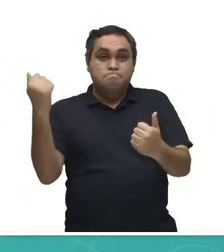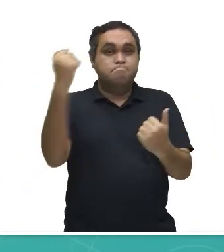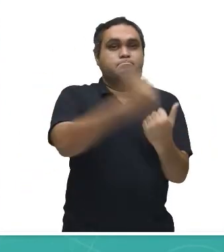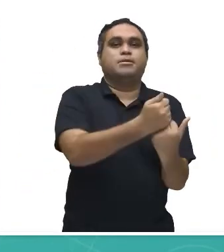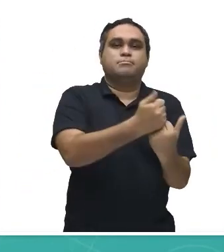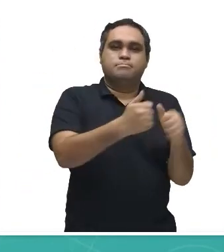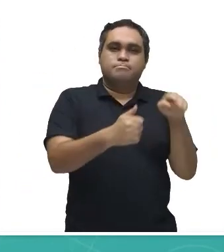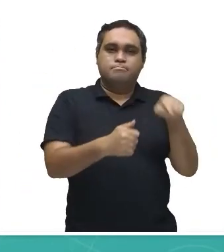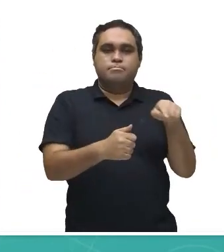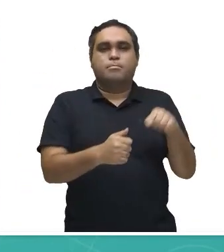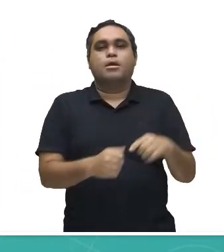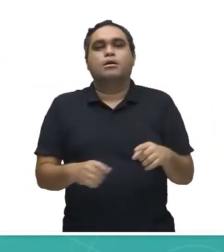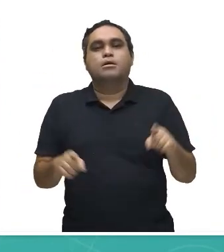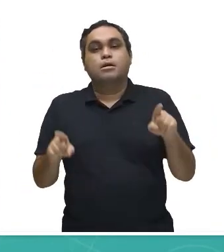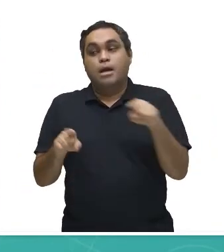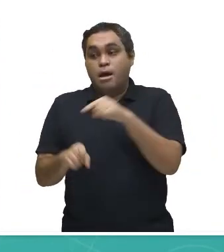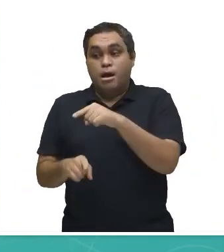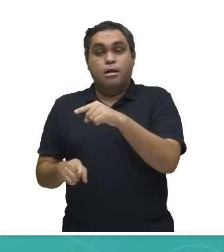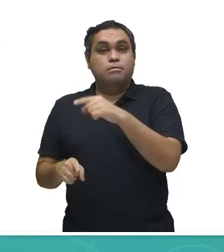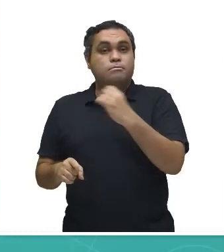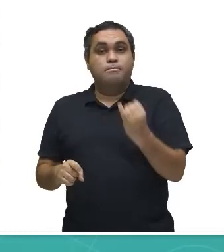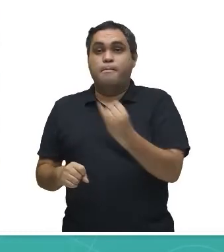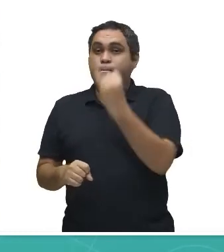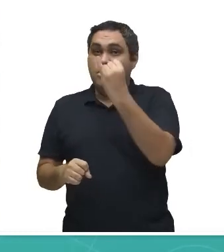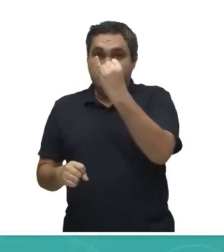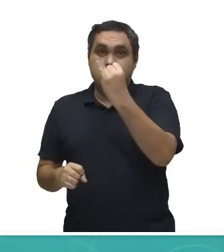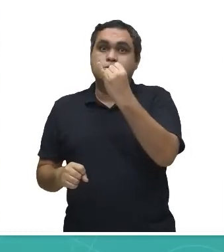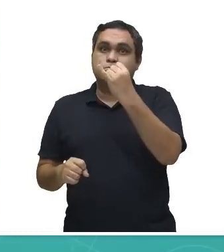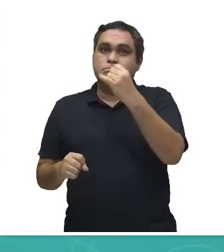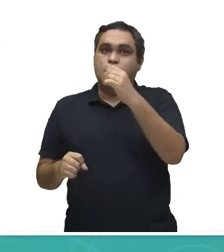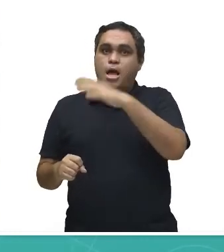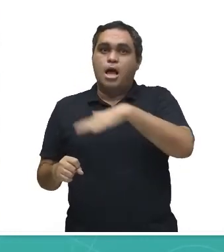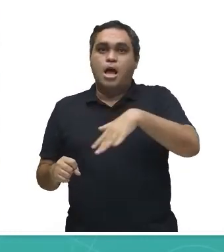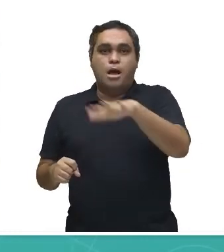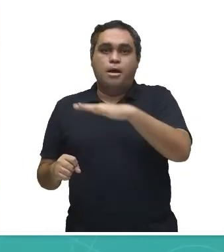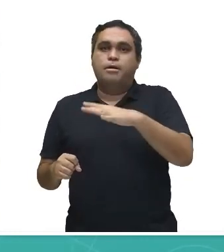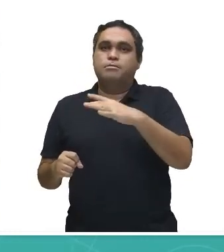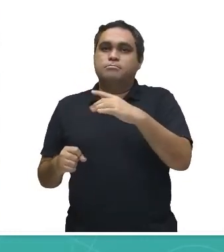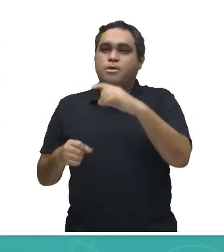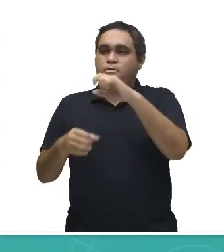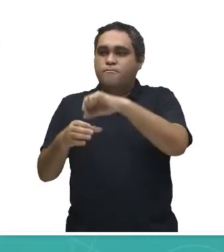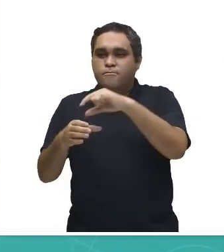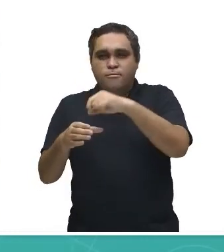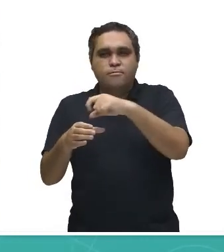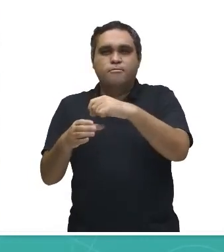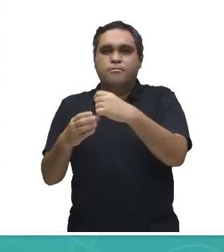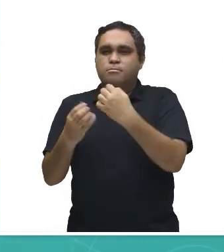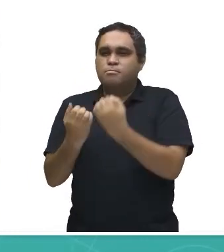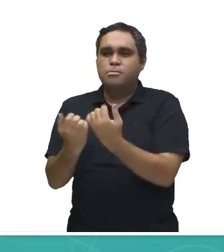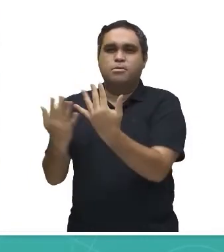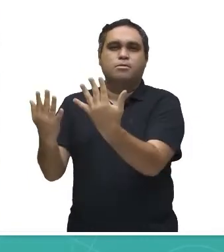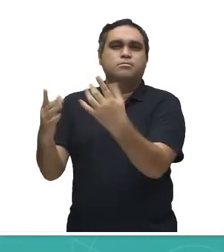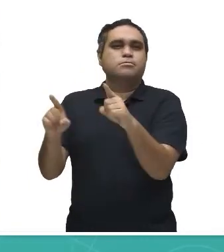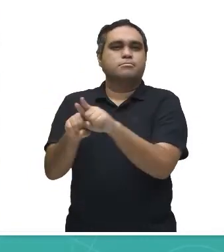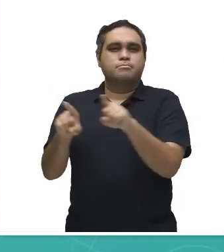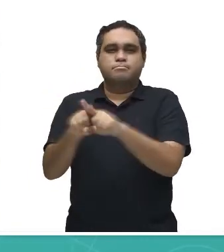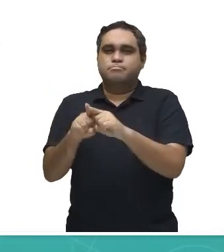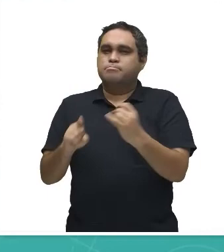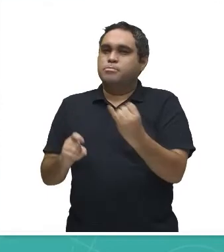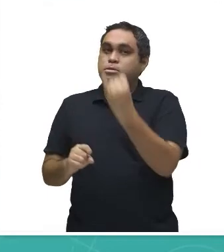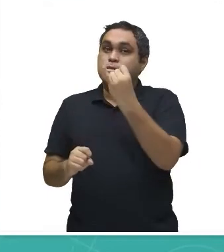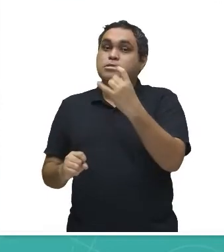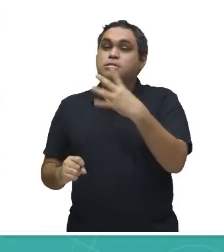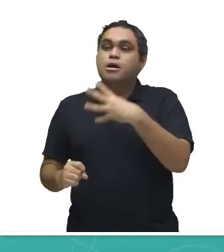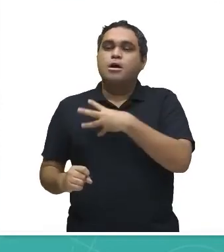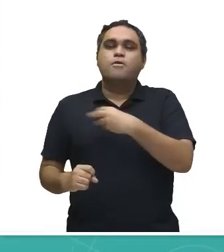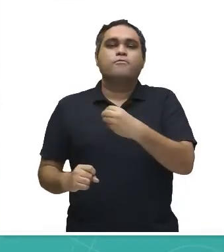muito ativa na questão da produção agrícola dentro desse espaço. Ela teve 3 filhos com o Zumbi dos Palmares. E